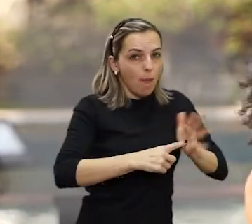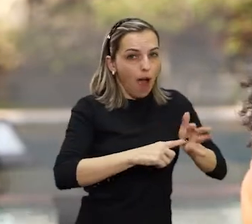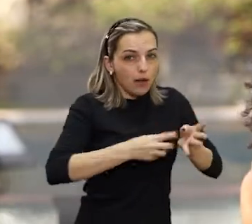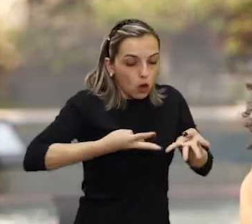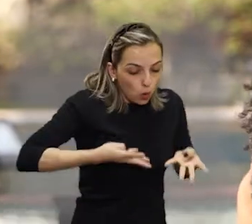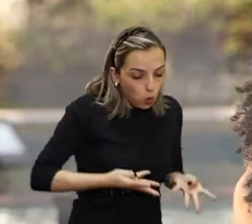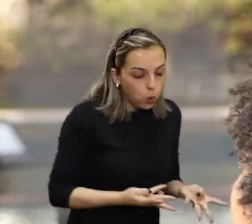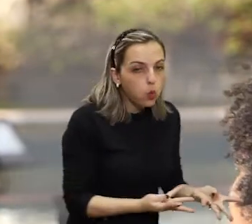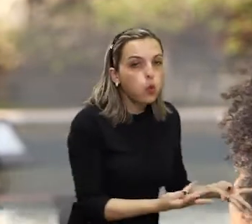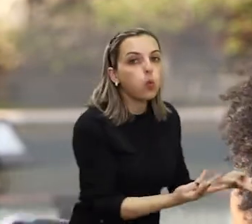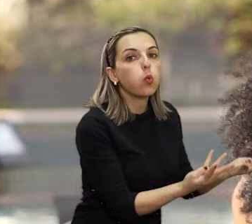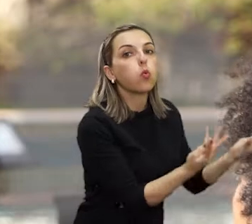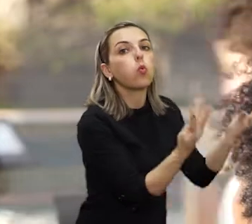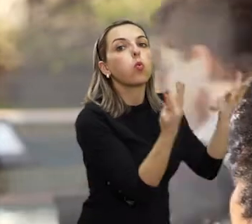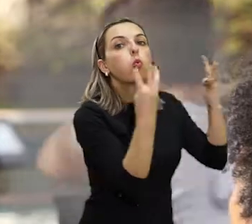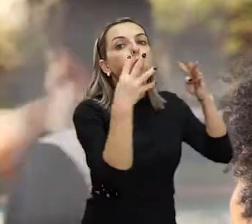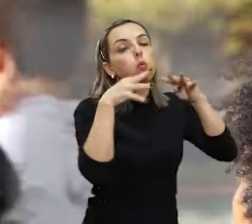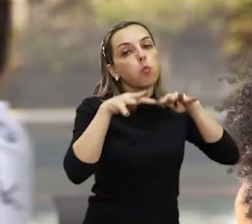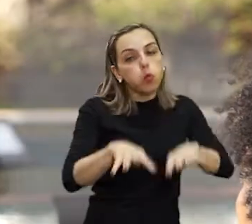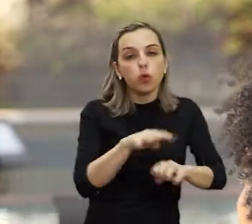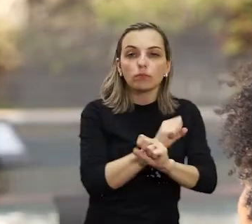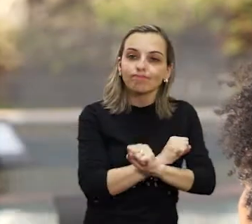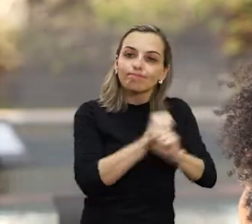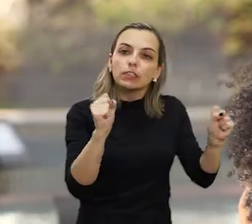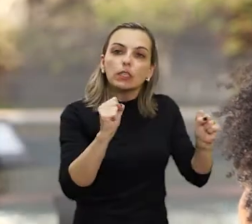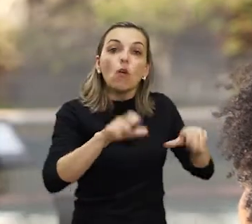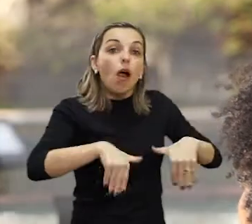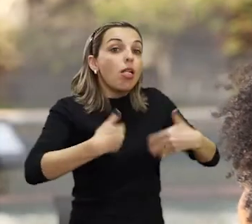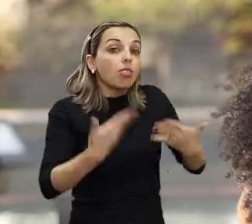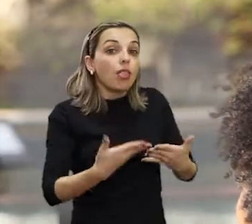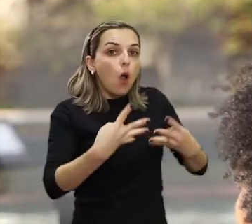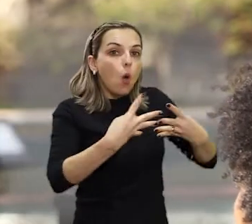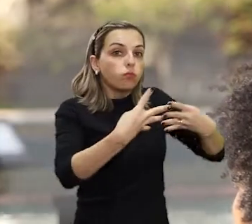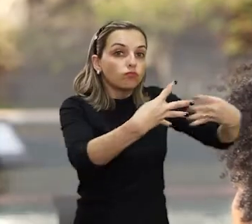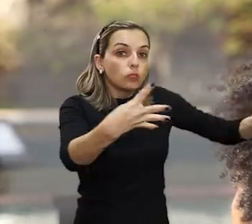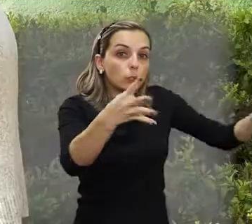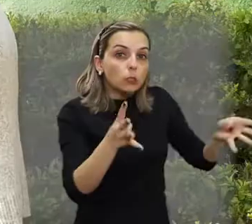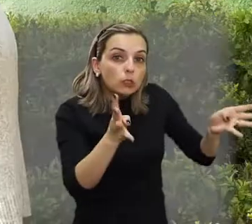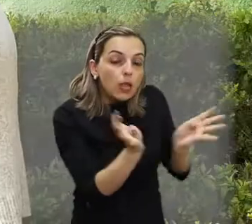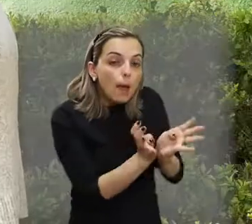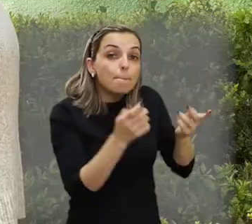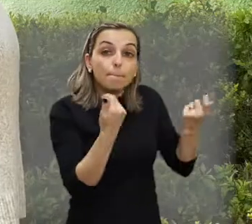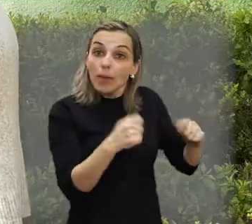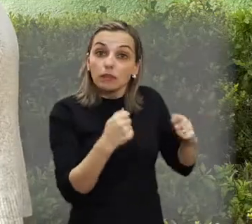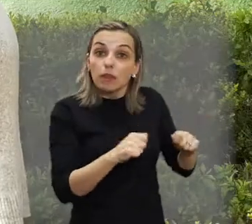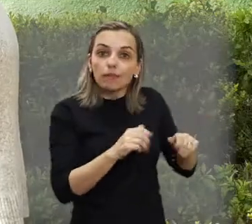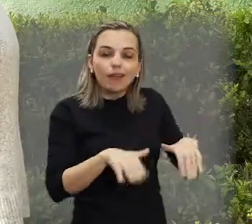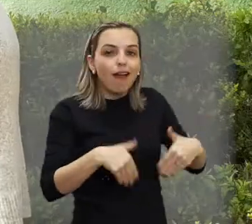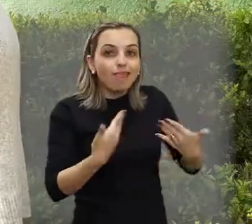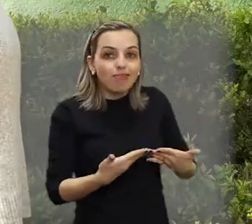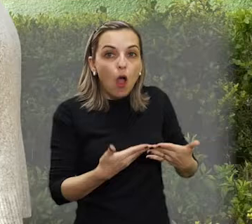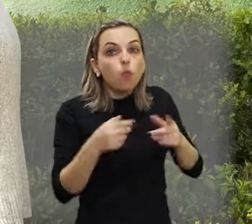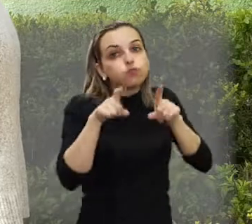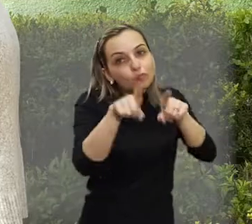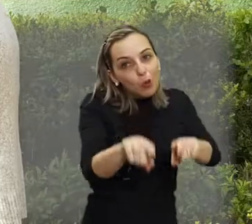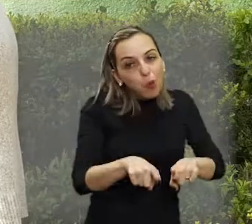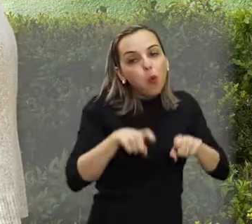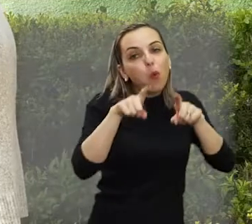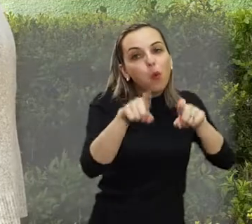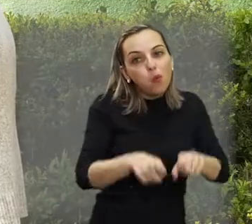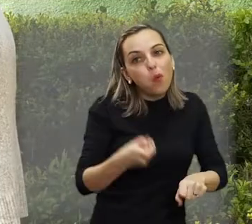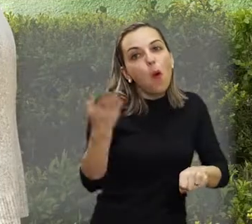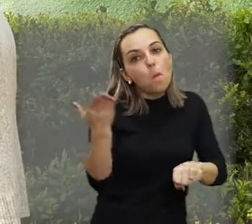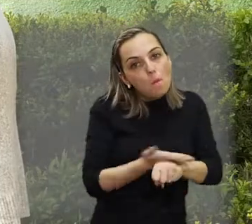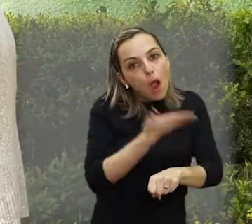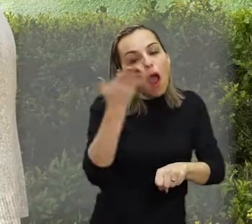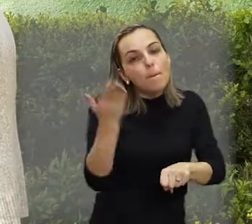urbana, em que fica mais inviável fazer gradeamento, o que a gente orienta é fazer acero. Os aceros são o mesmo gradeamento, só que nas